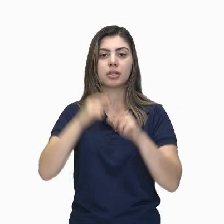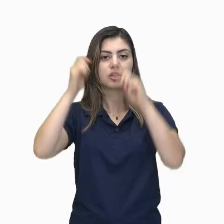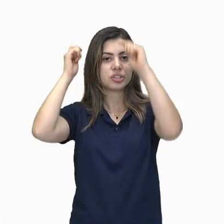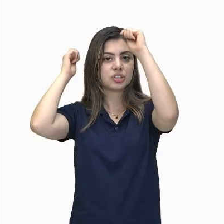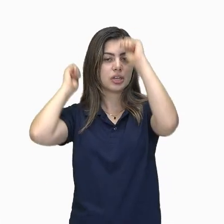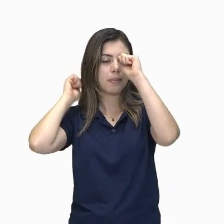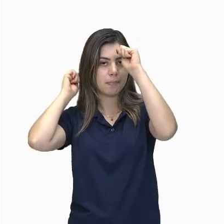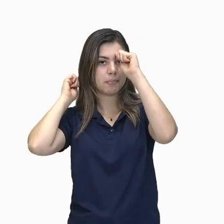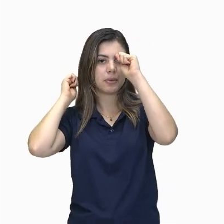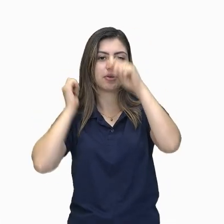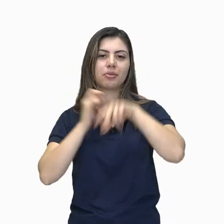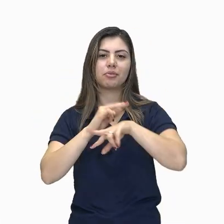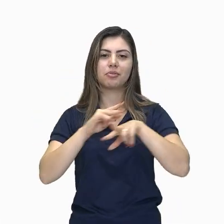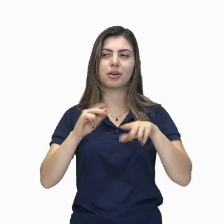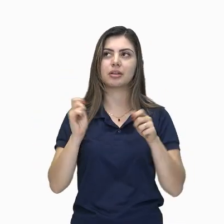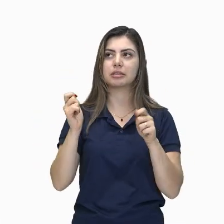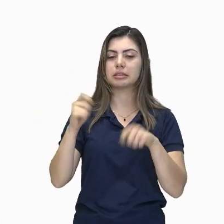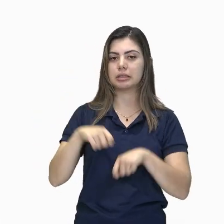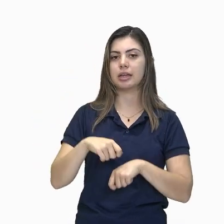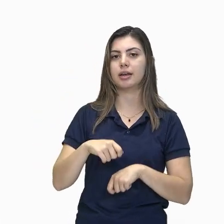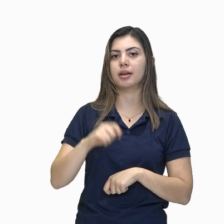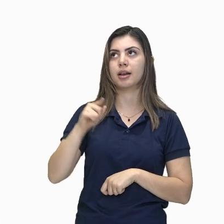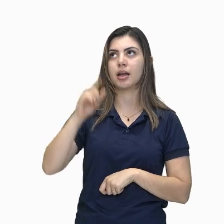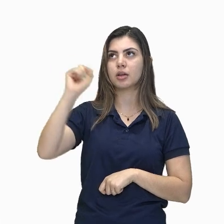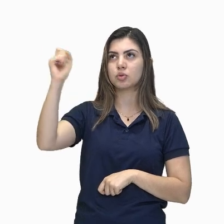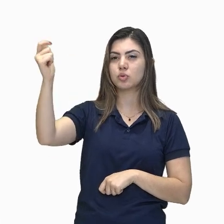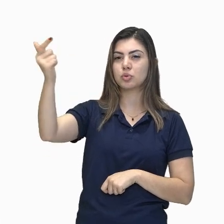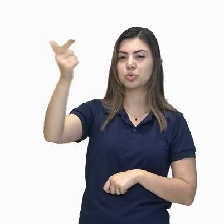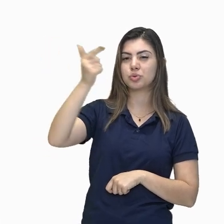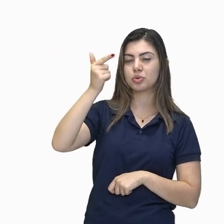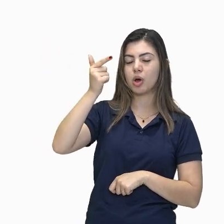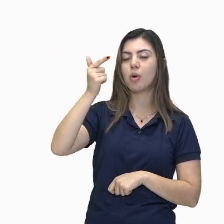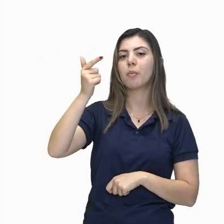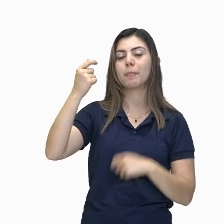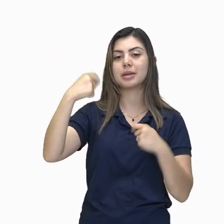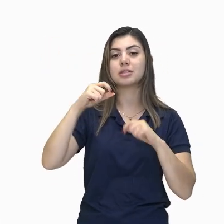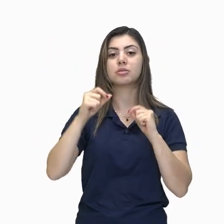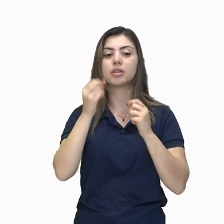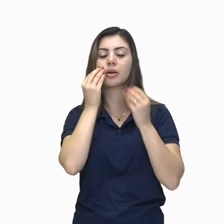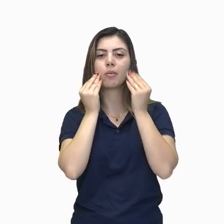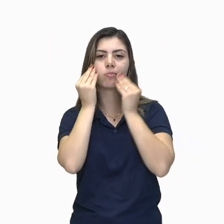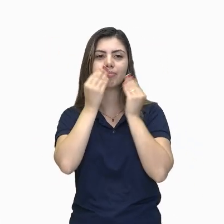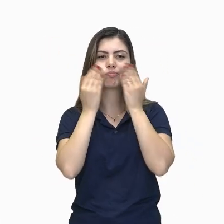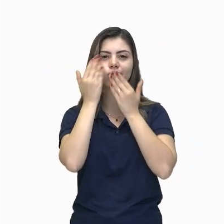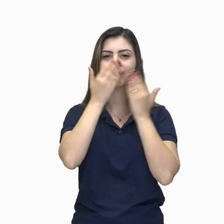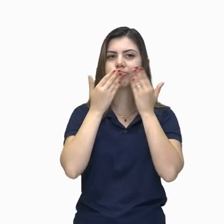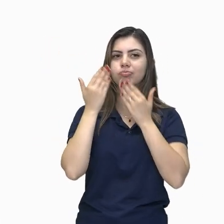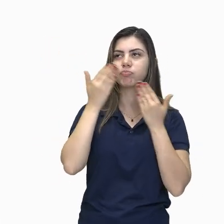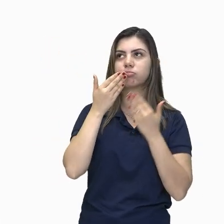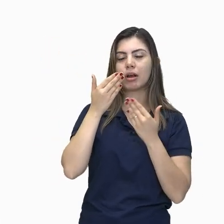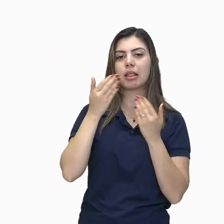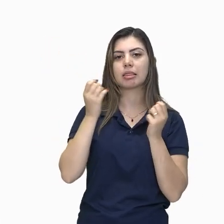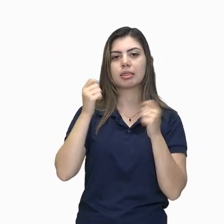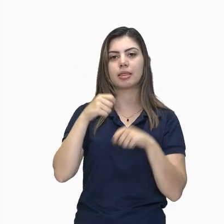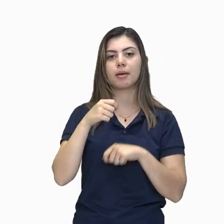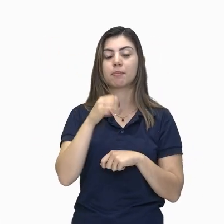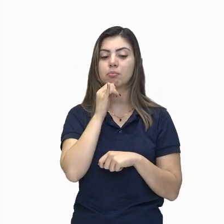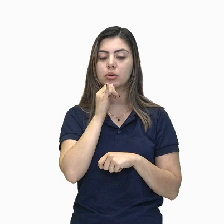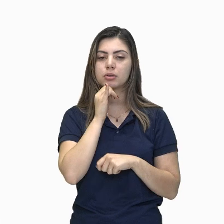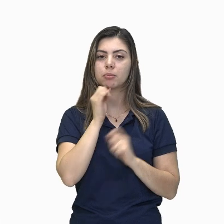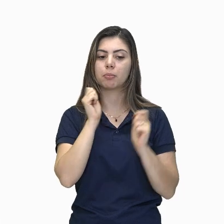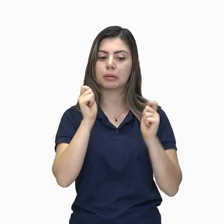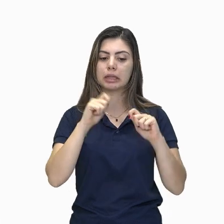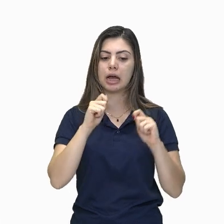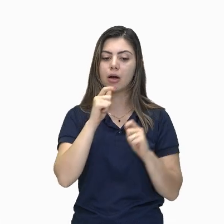a proteção contra os raios solares, especialmente em dias ensolarados. Você pode estar fazendo num rio aberto, ou